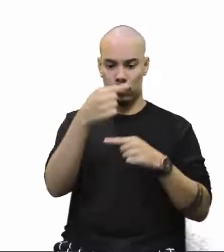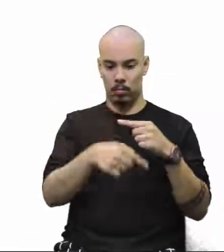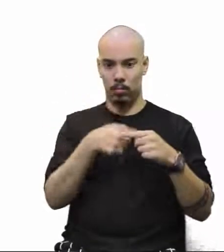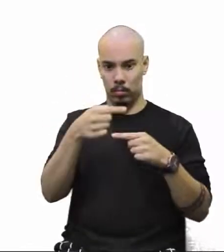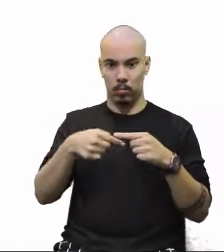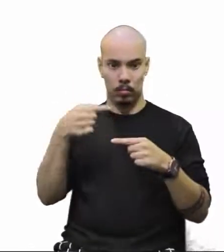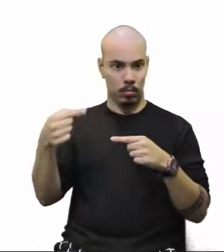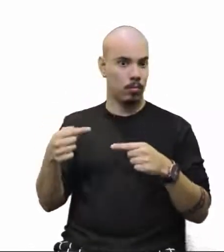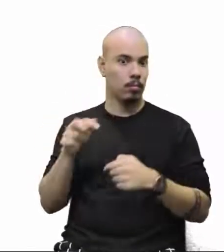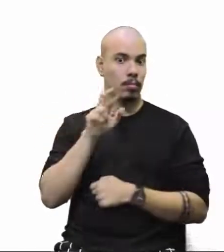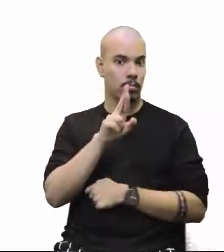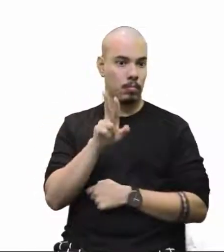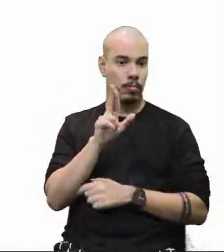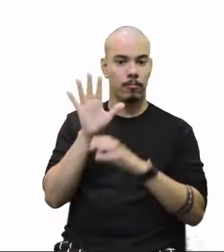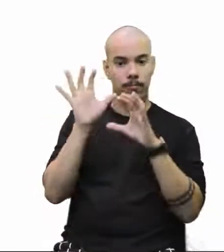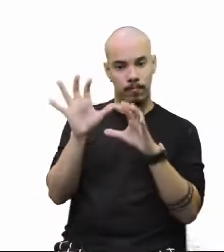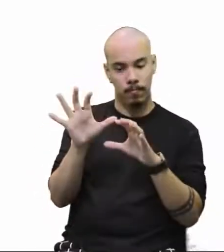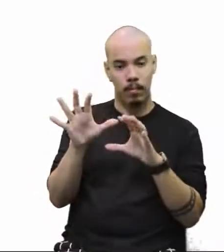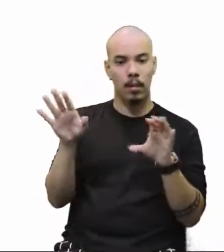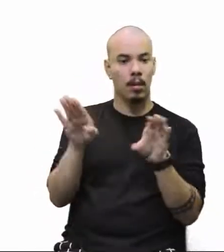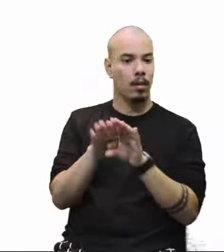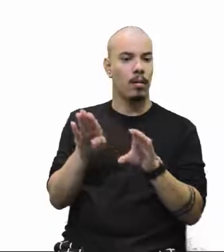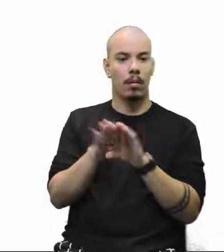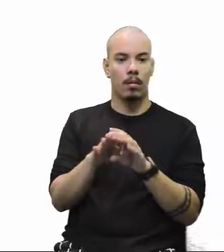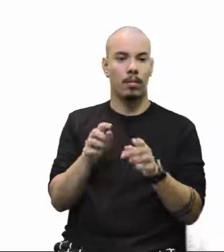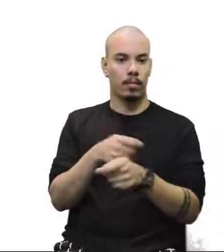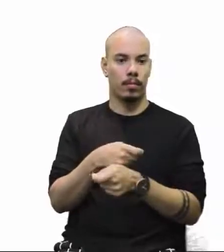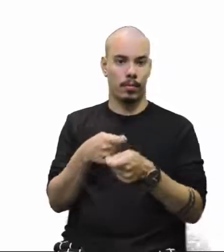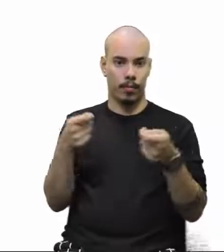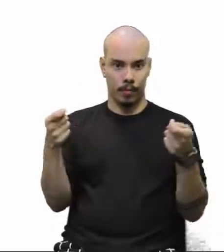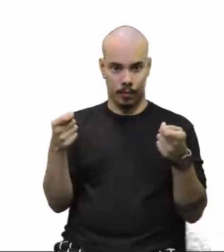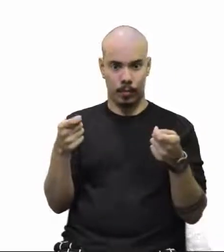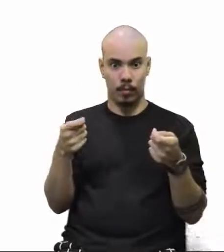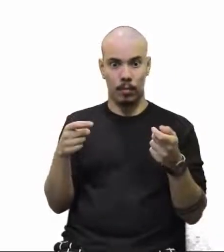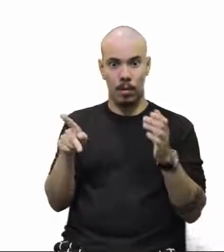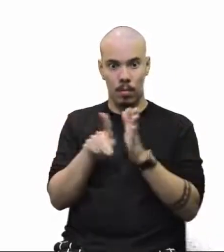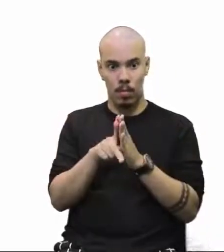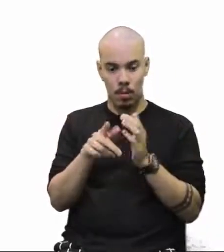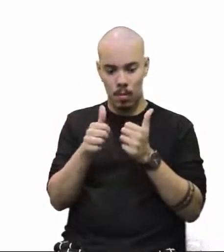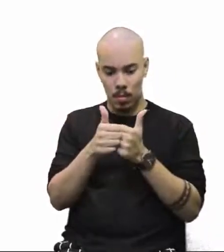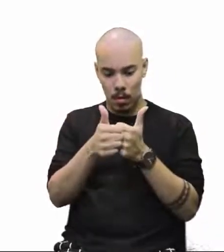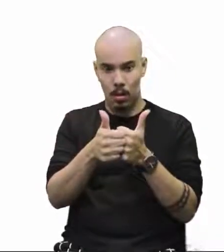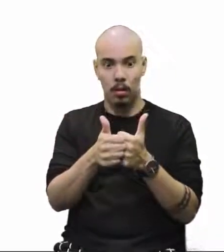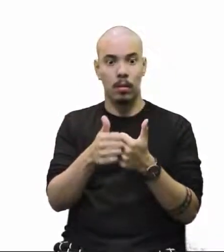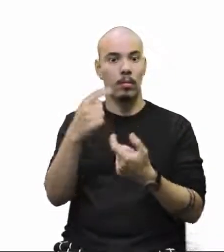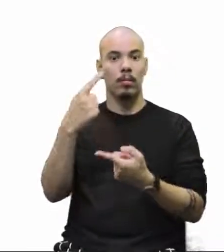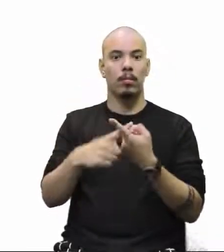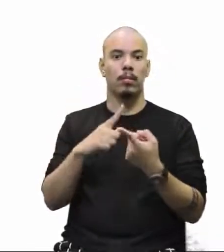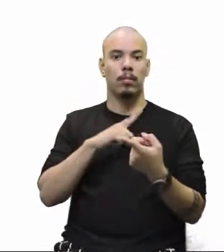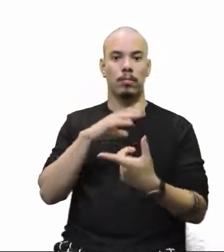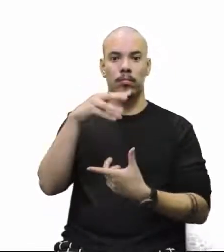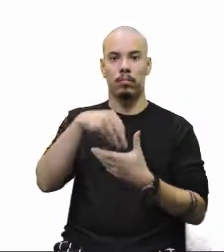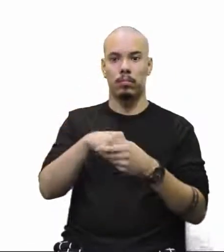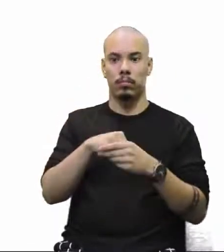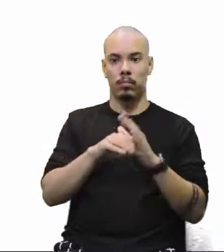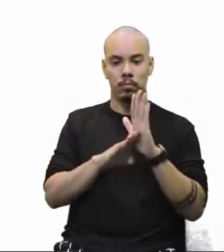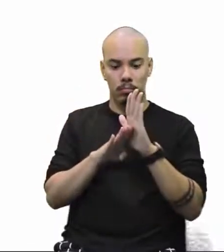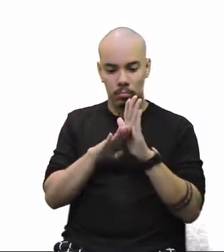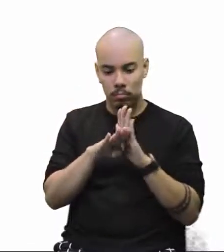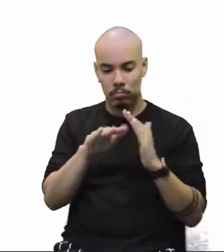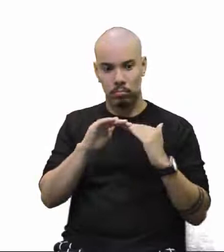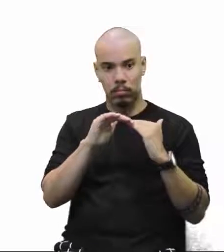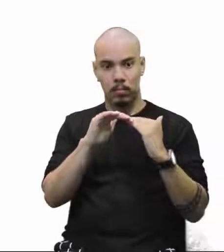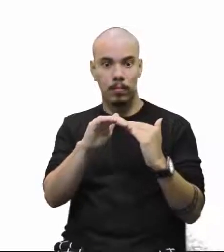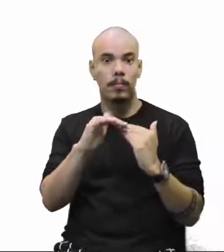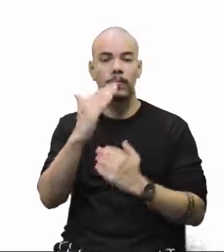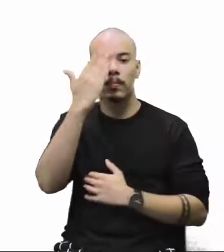nem perpendicular e nem é paralelo. Ela vai estar inclinado nesse meio termo